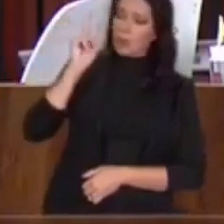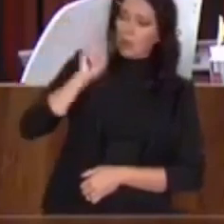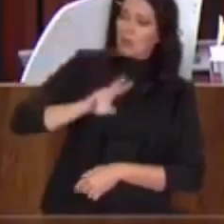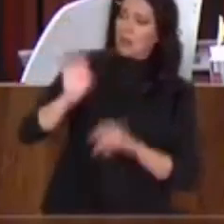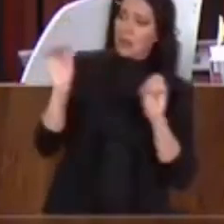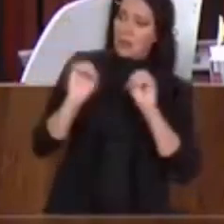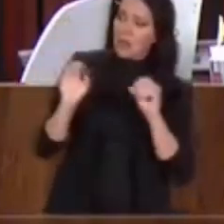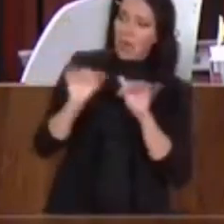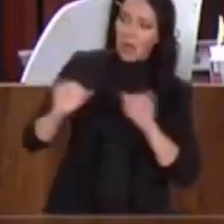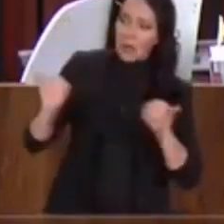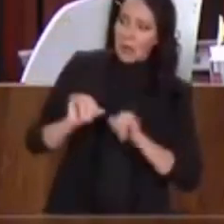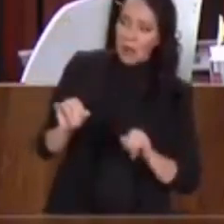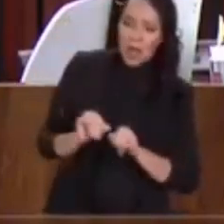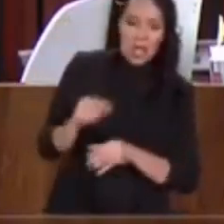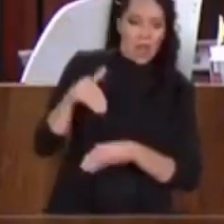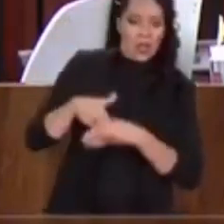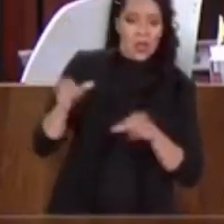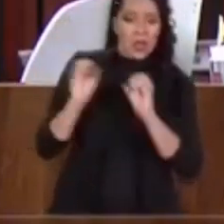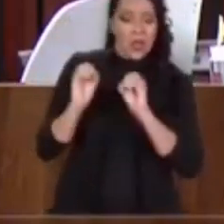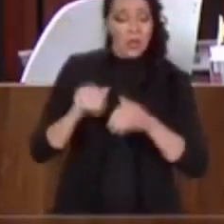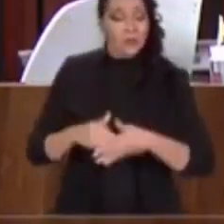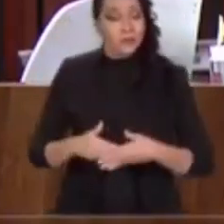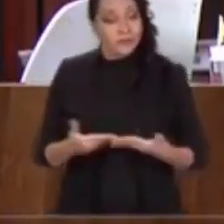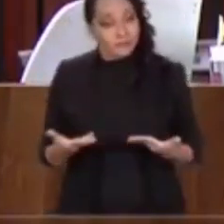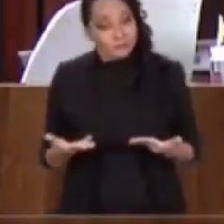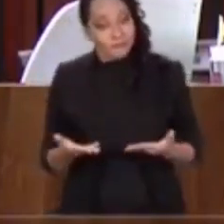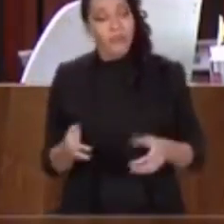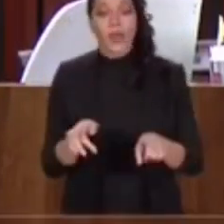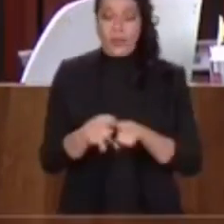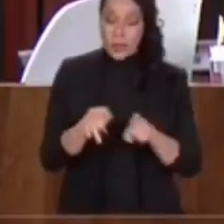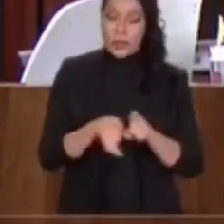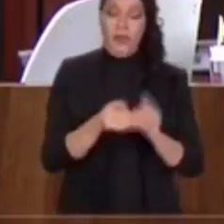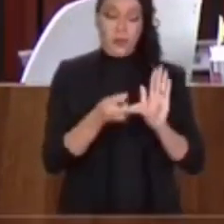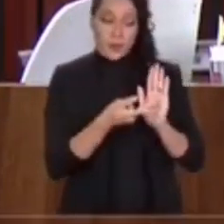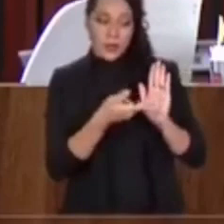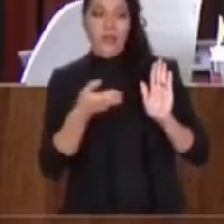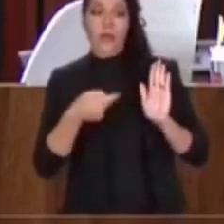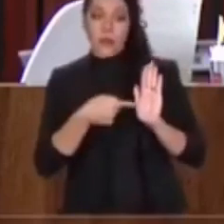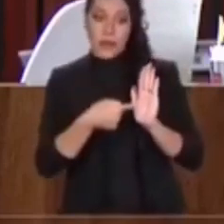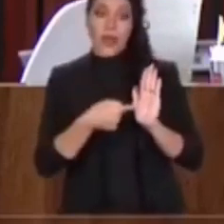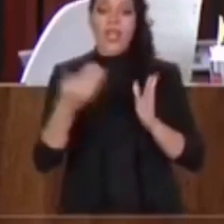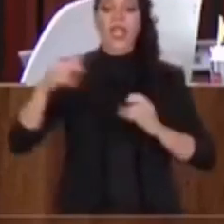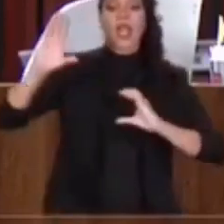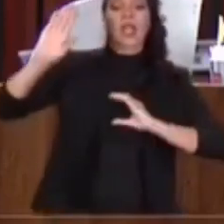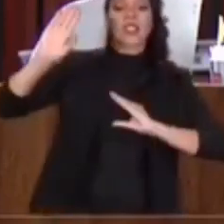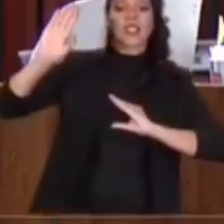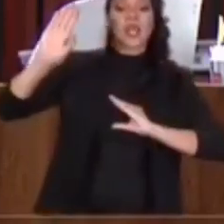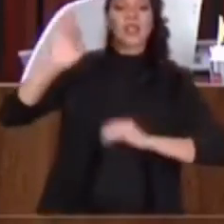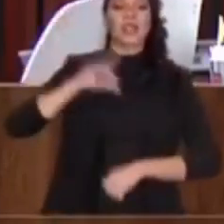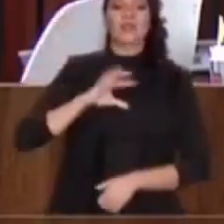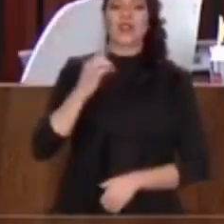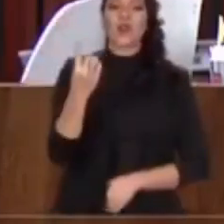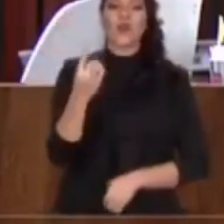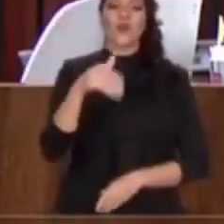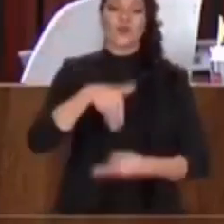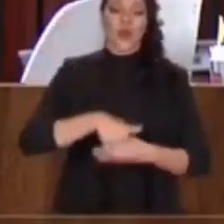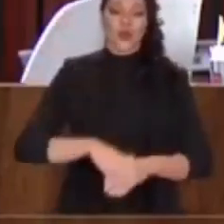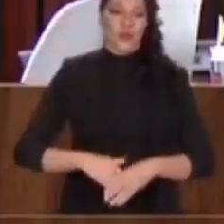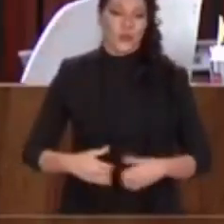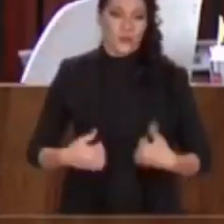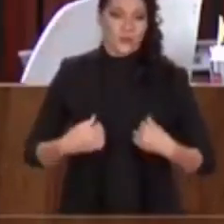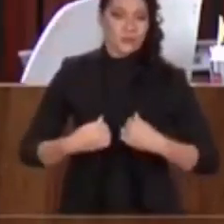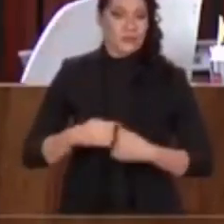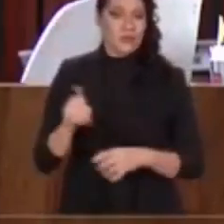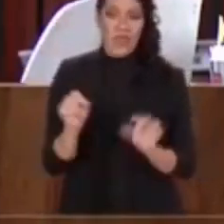nenhuma campanha eleitoral também é possível extrair dos Autos que a candidato obteve apenas um voto não